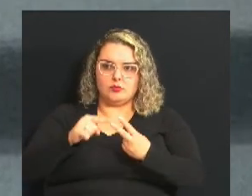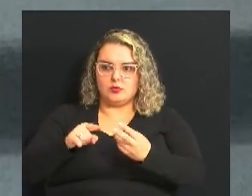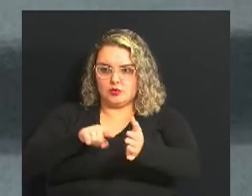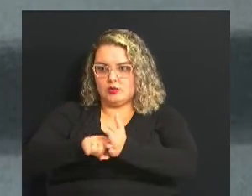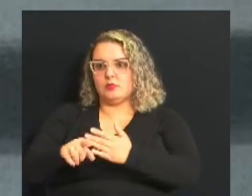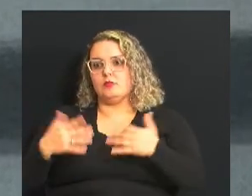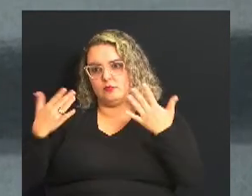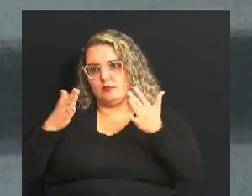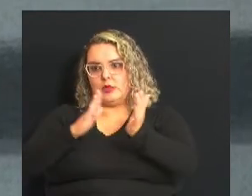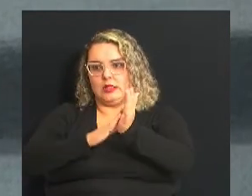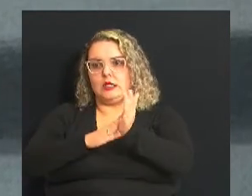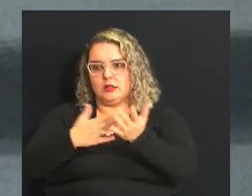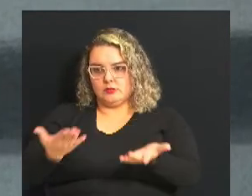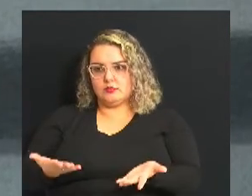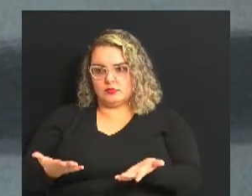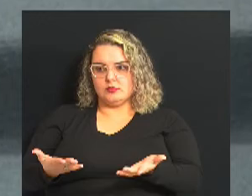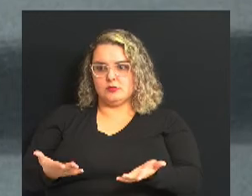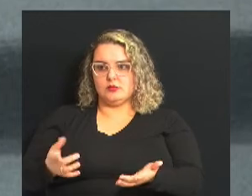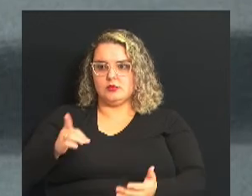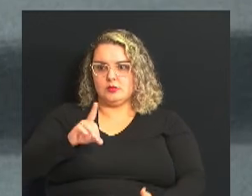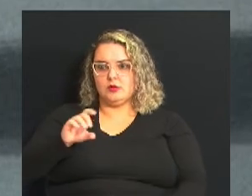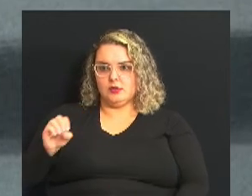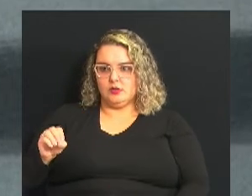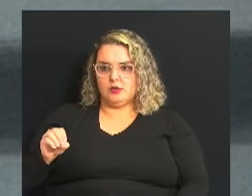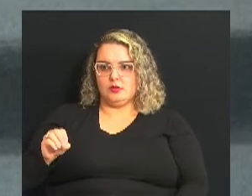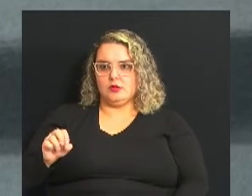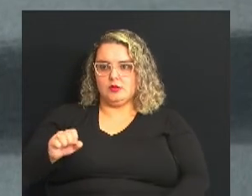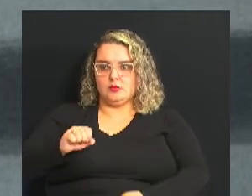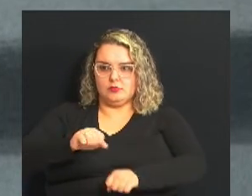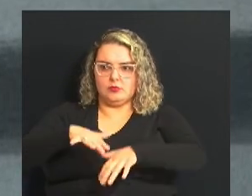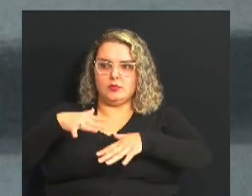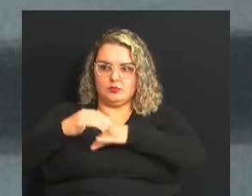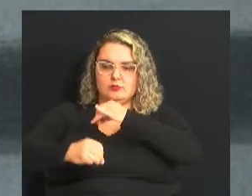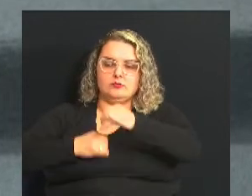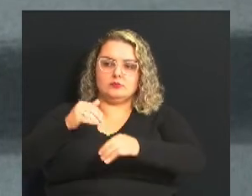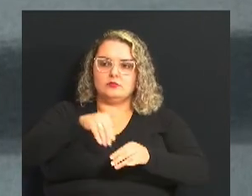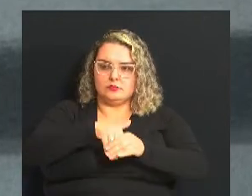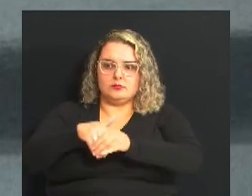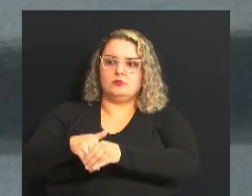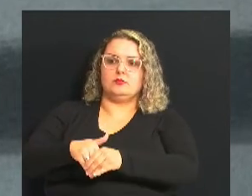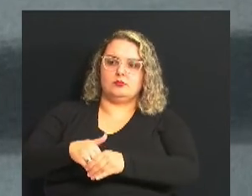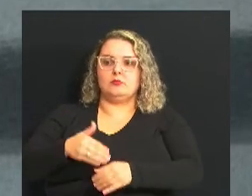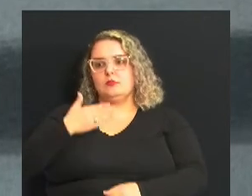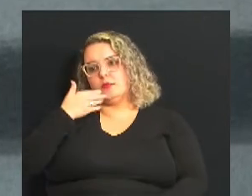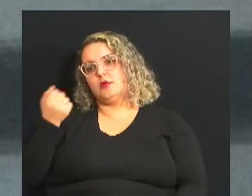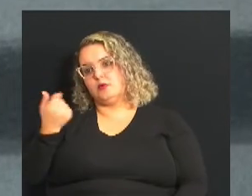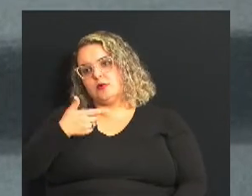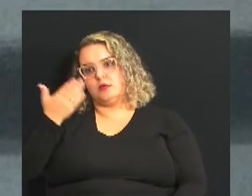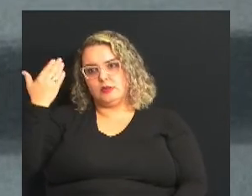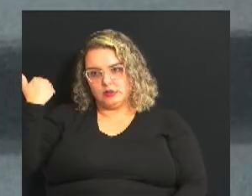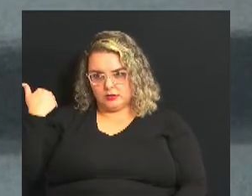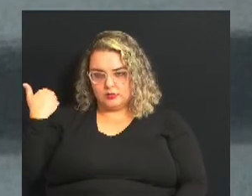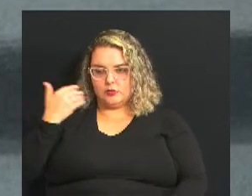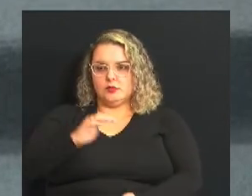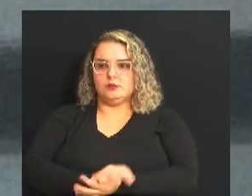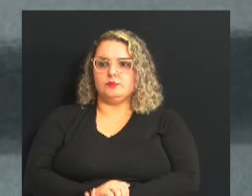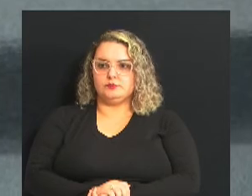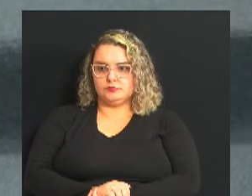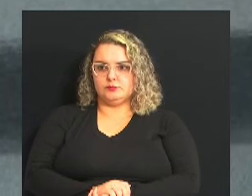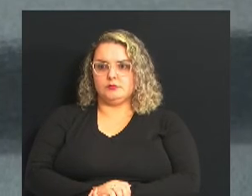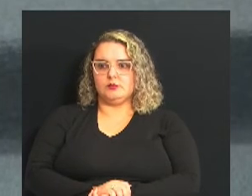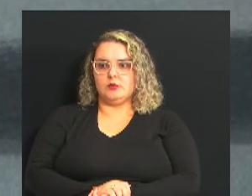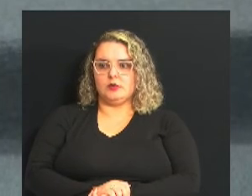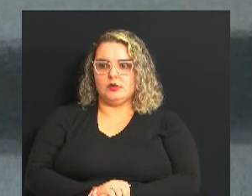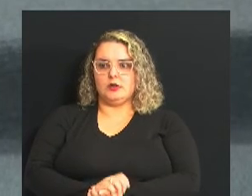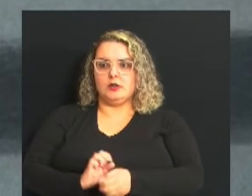parabéns aí pelo Diário Oficial e painel web, muito melhor, inclusive, do que era o painel anterior. Esse painel web ele